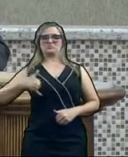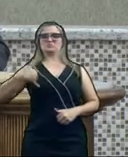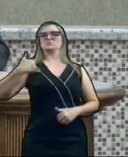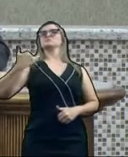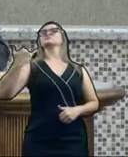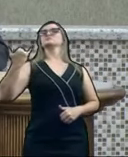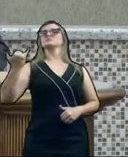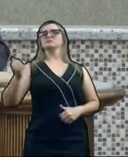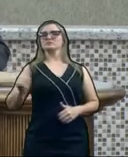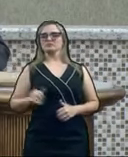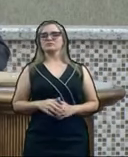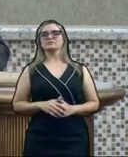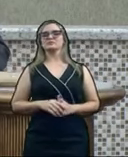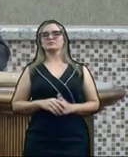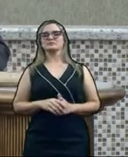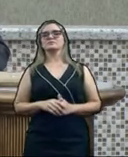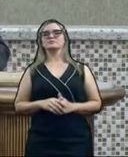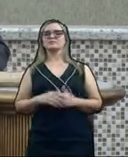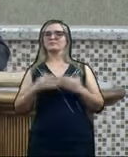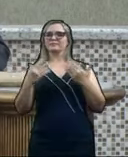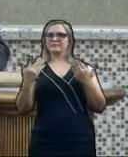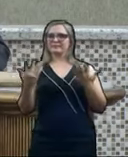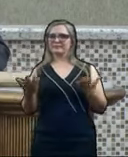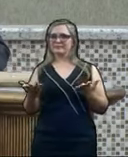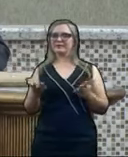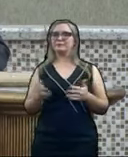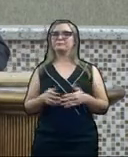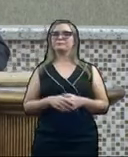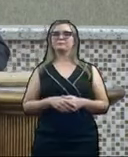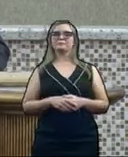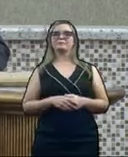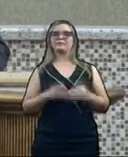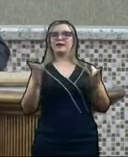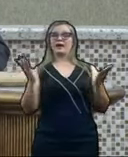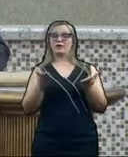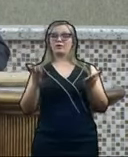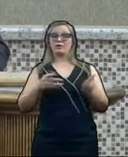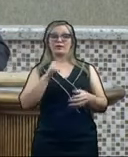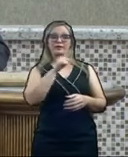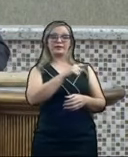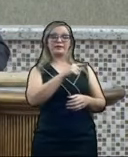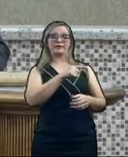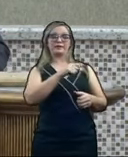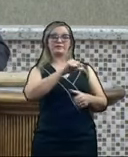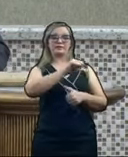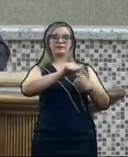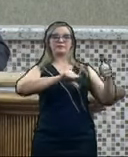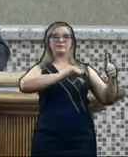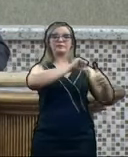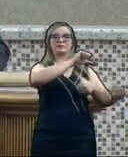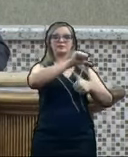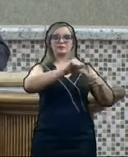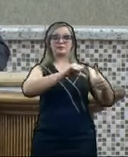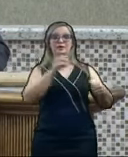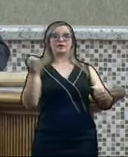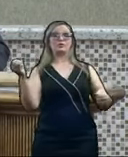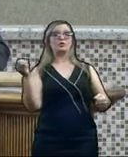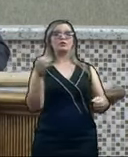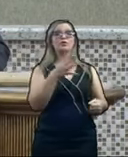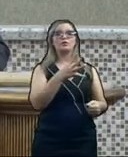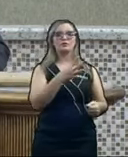ter a minha marca para todos saberem que eu que estou com você já não é a sua força aqui vai fazer você vencer Esaú